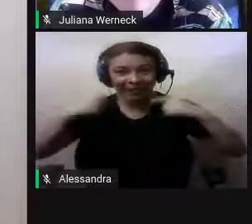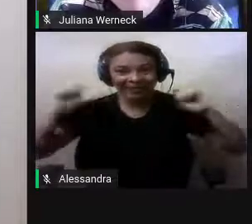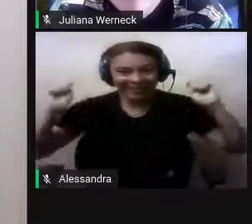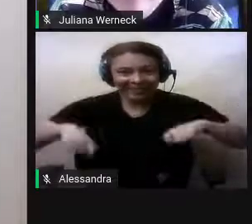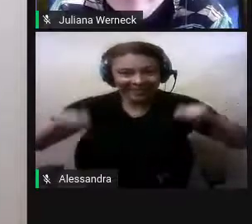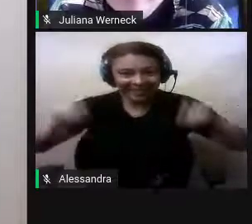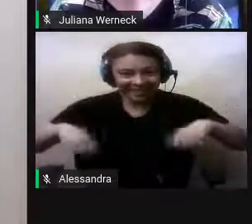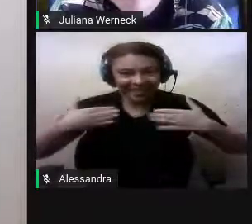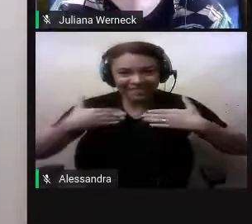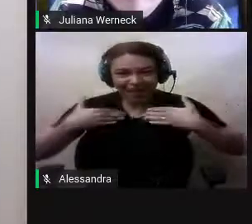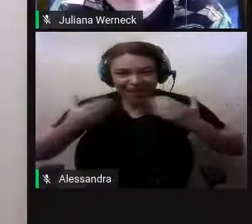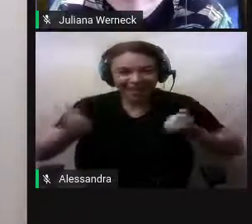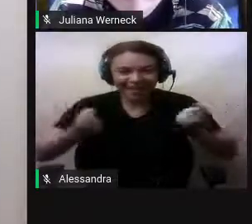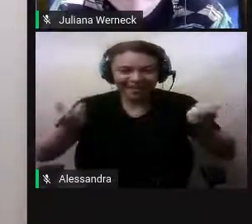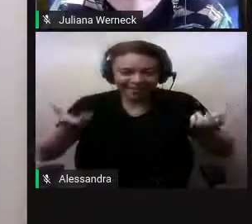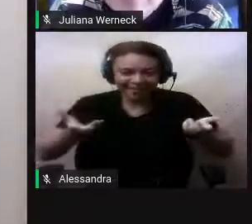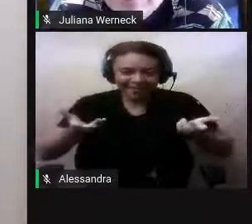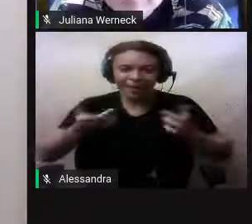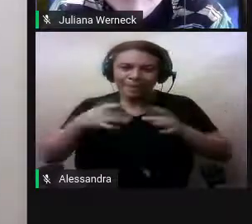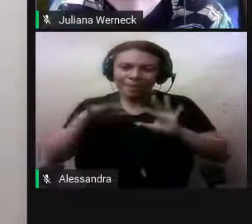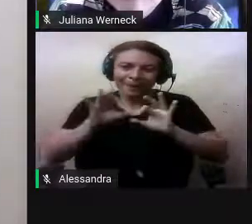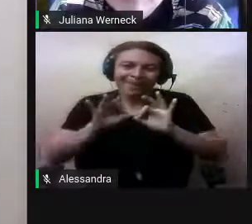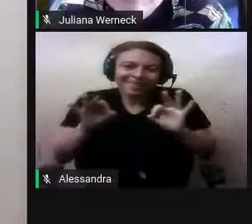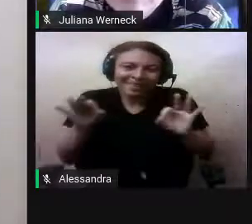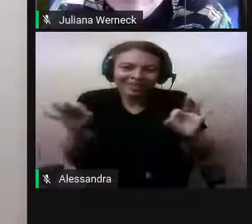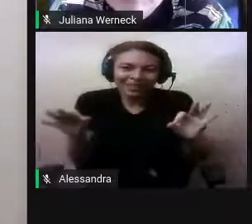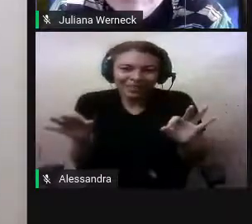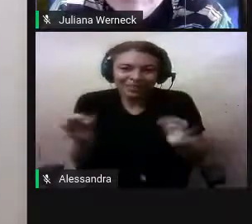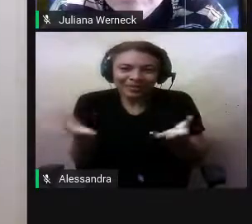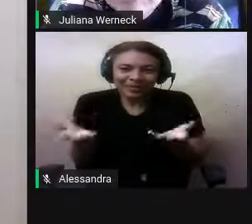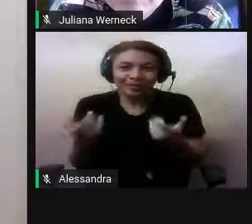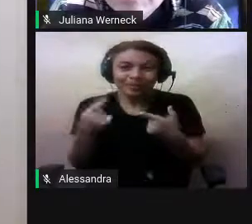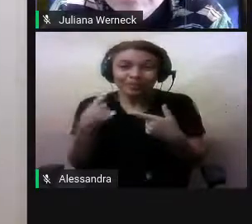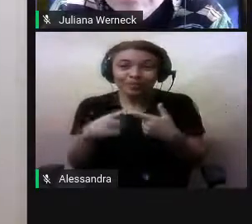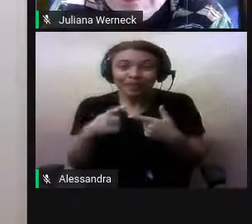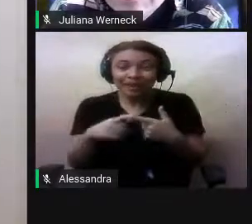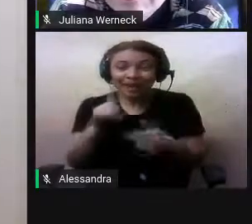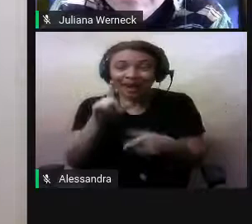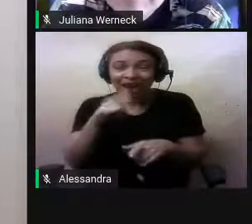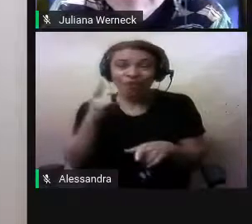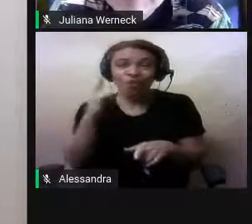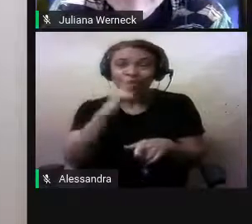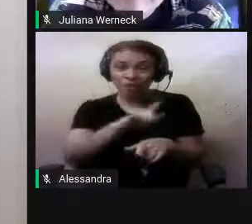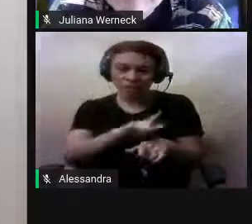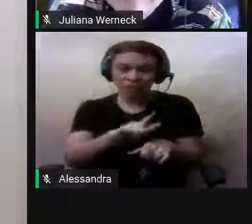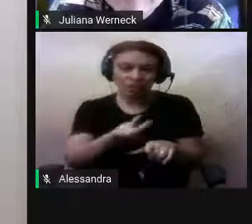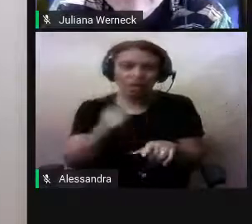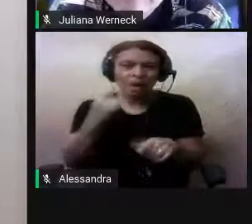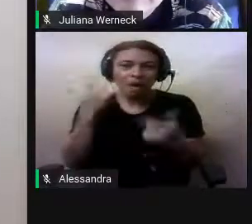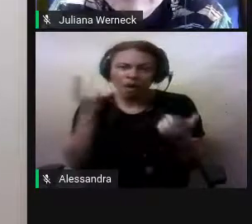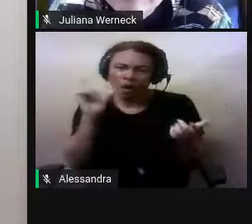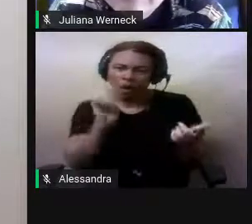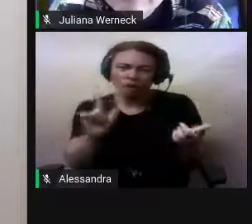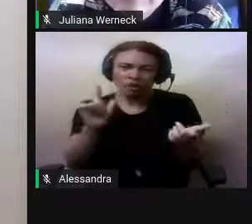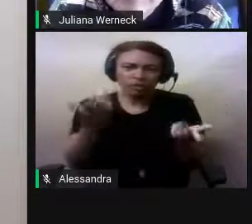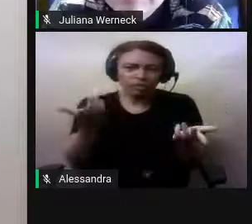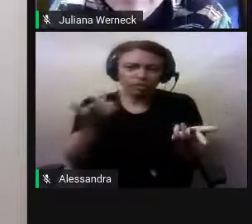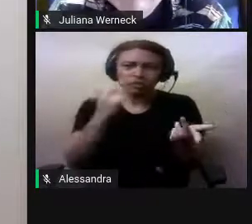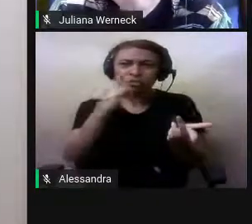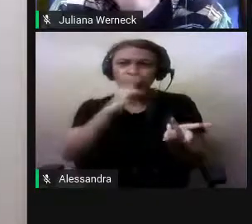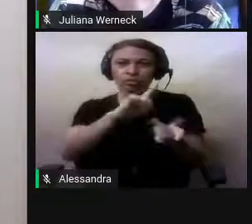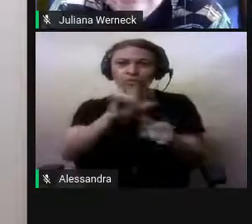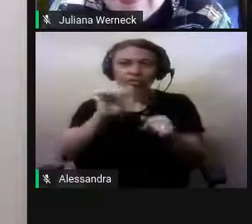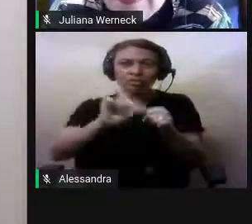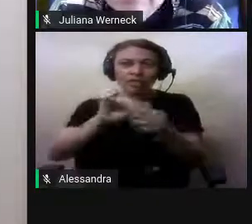carteira com o meu carro. Mas estava ótimo, porque era algo que eu conseguia. Lógico que não, eu percebi que eu não ia conseguir fazer